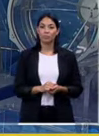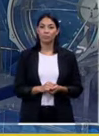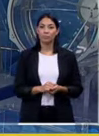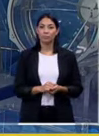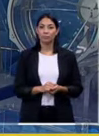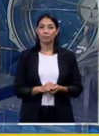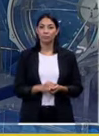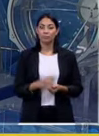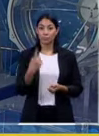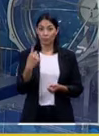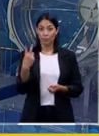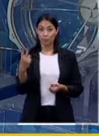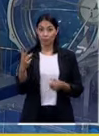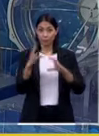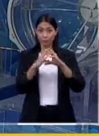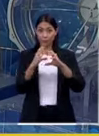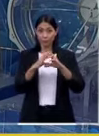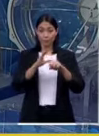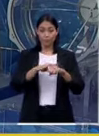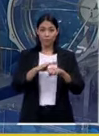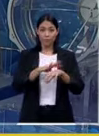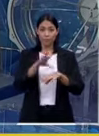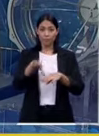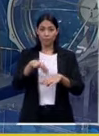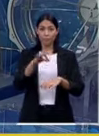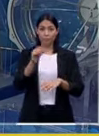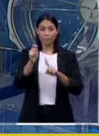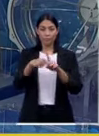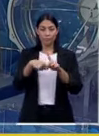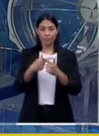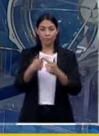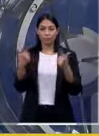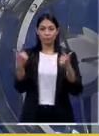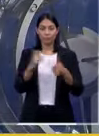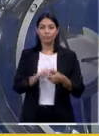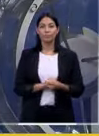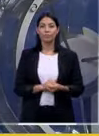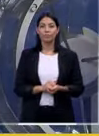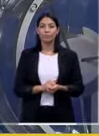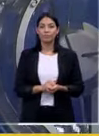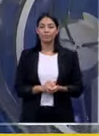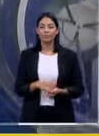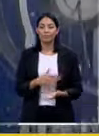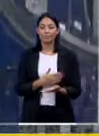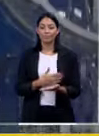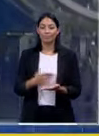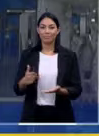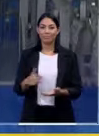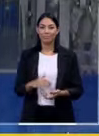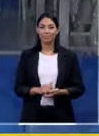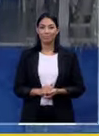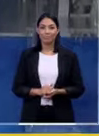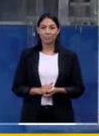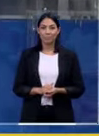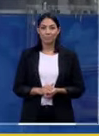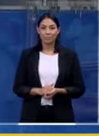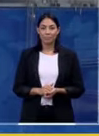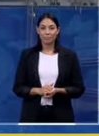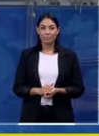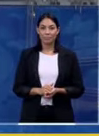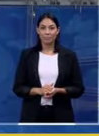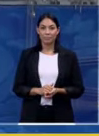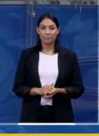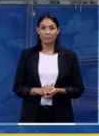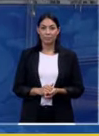abastecido para seja realizado o mês da sorte. Bolas posicionadas, valendo! O globo de número 3